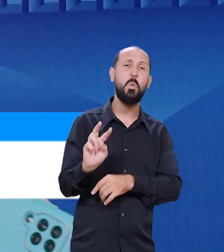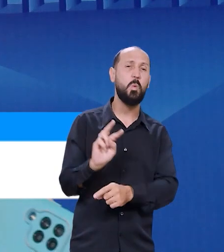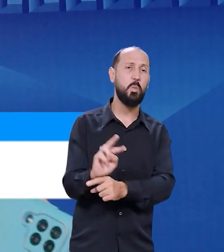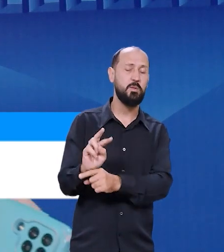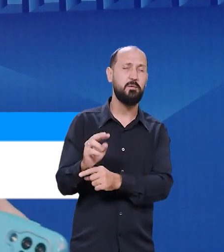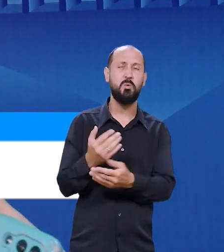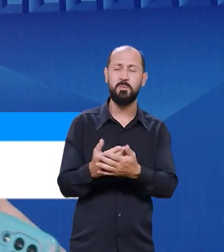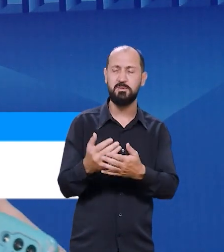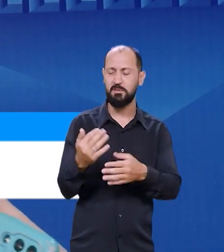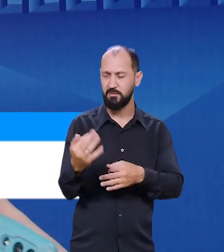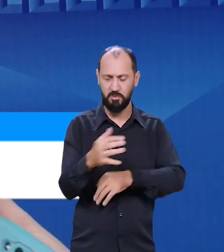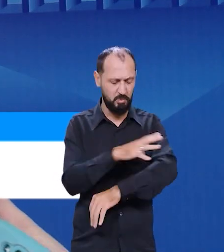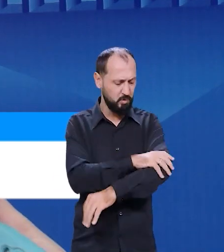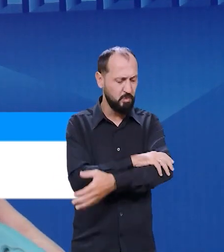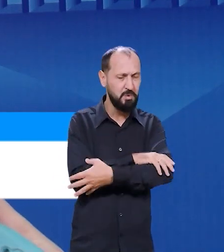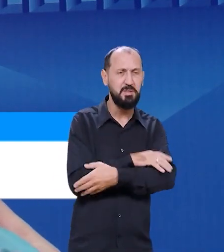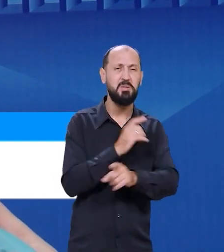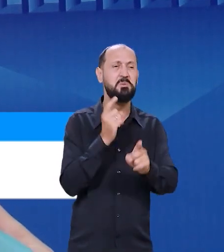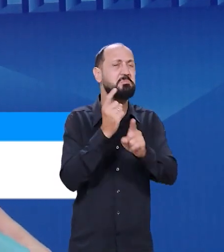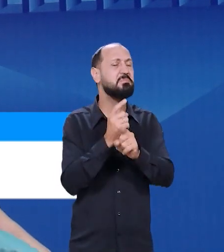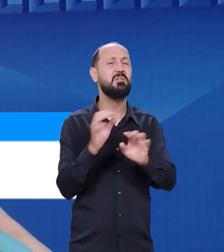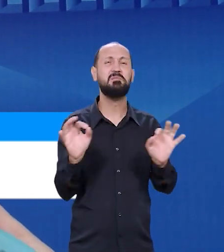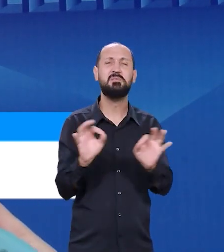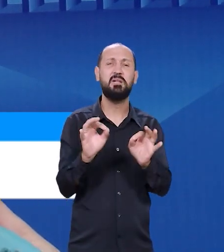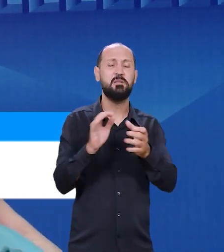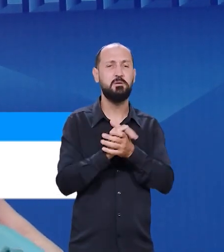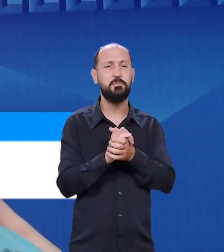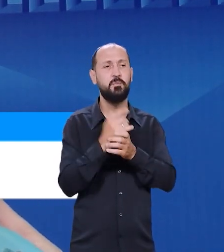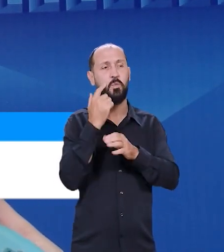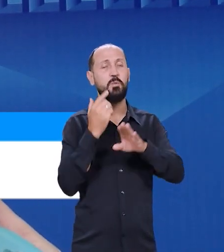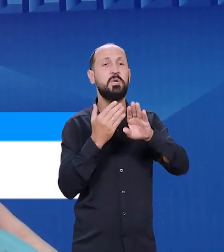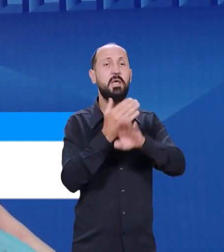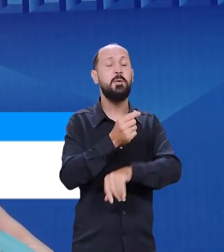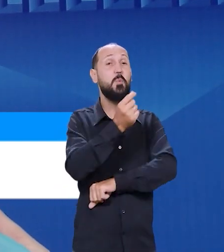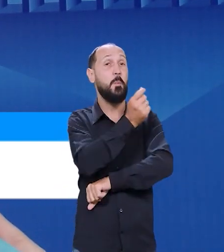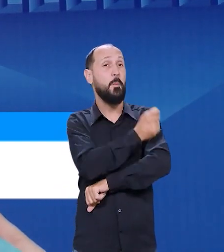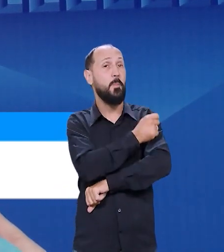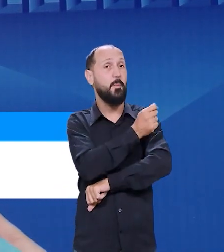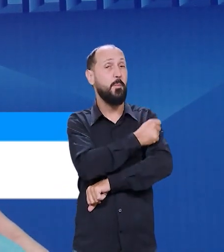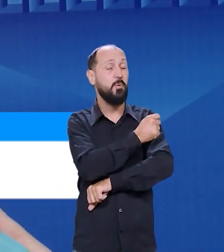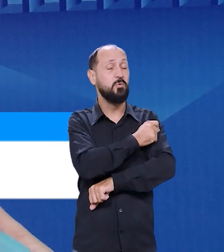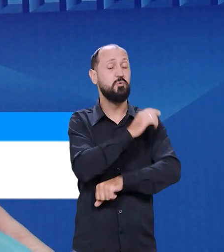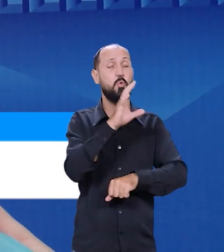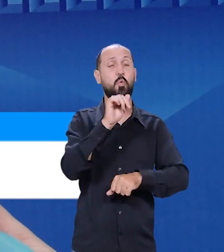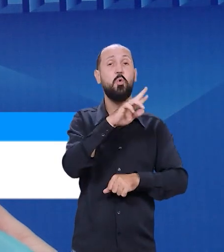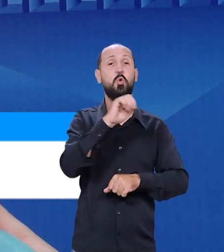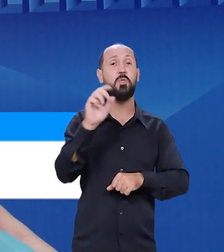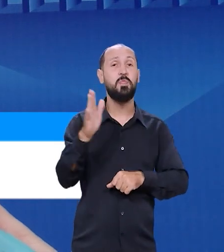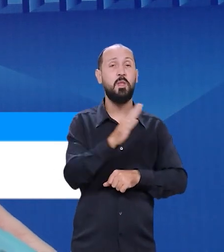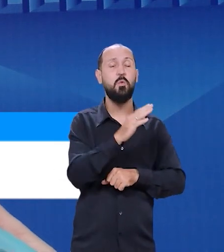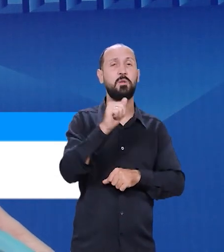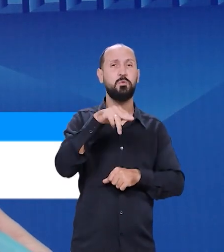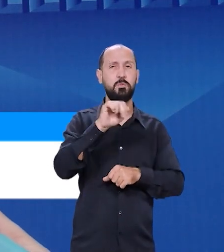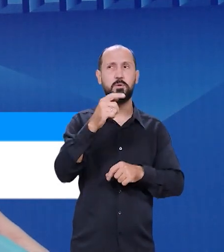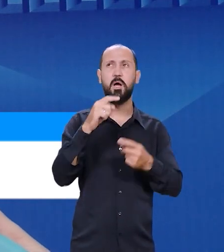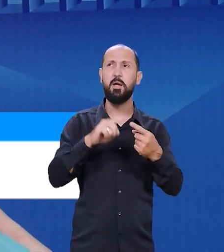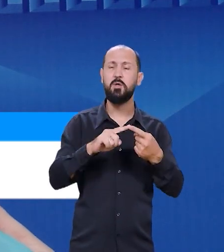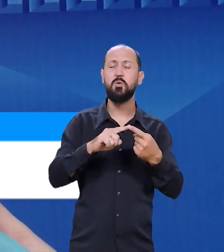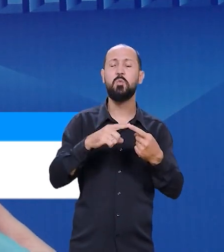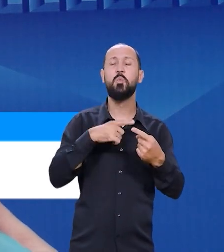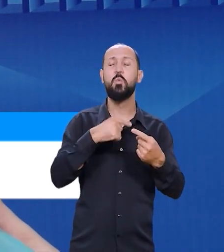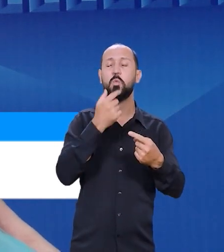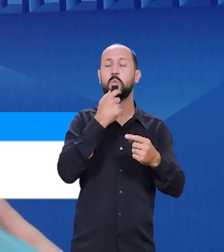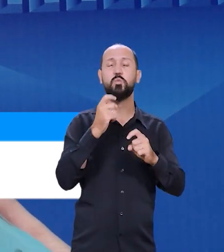eu cuidava. Comecei a ter muita dor e ninguém descobria. Aí eu comecei a ir para o posto de saúde da Coronel Antonino, onde o doutor